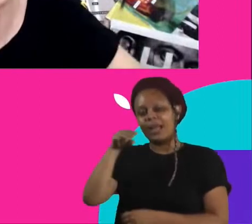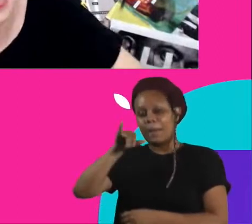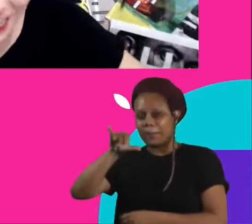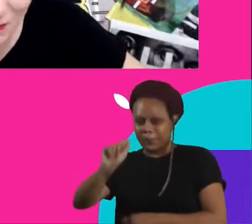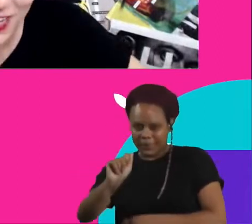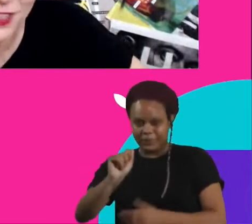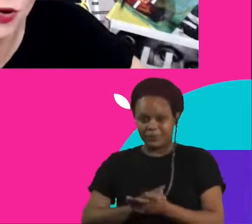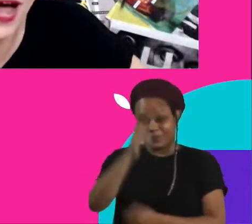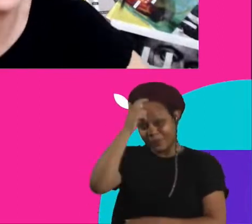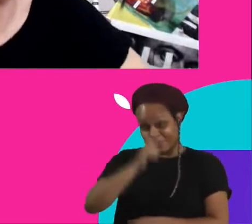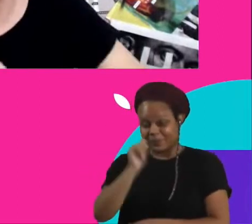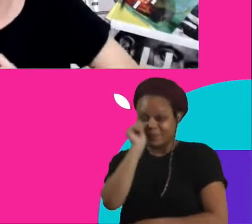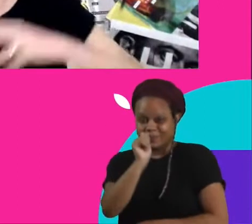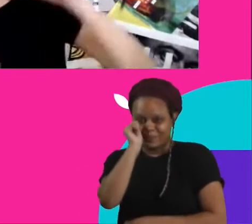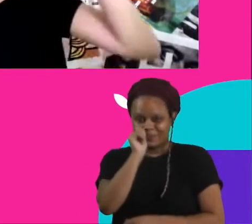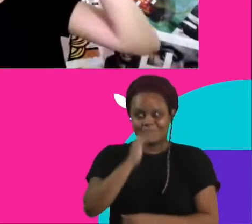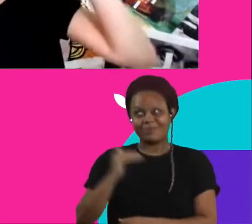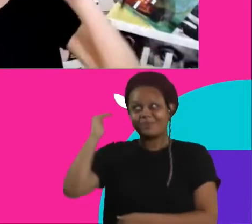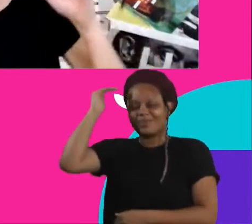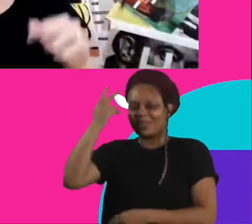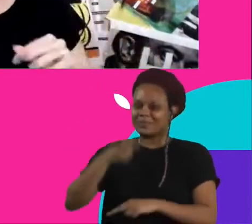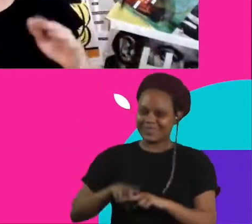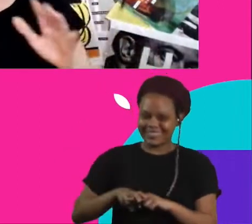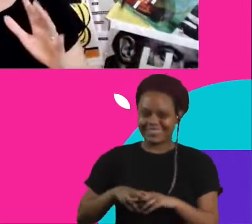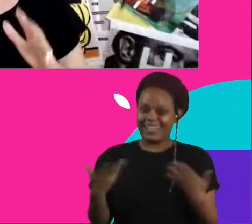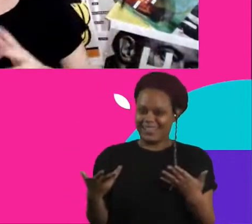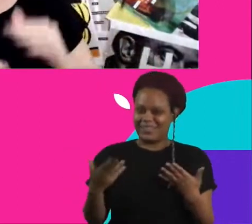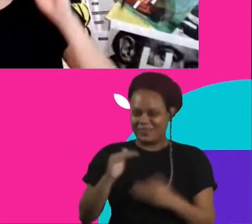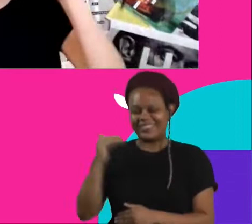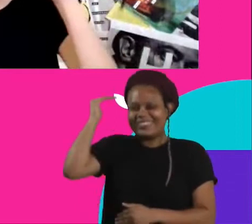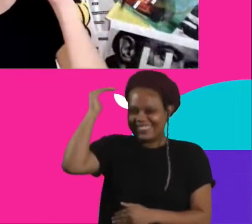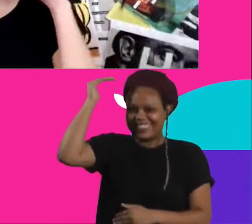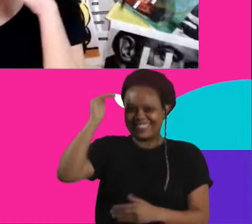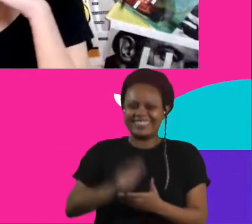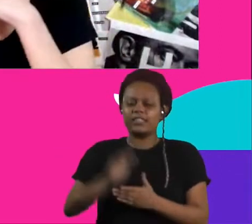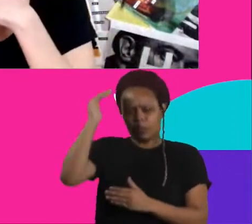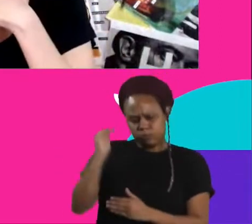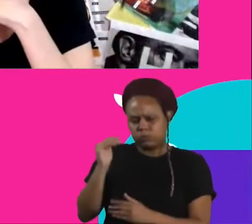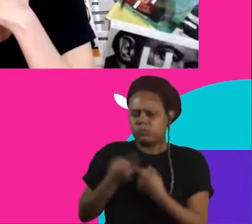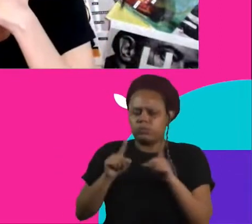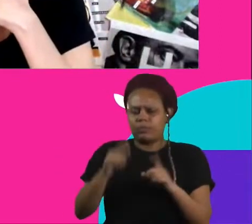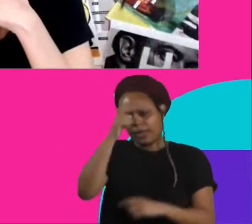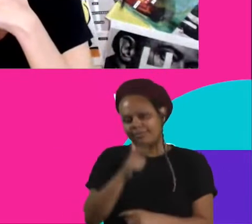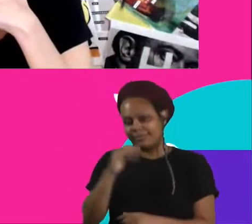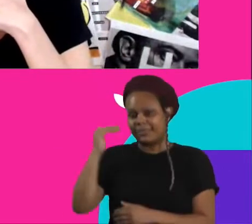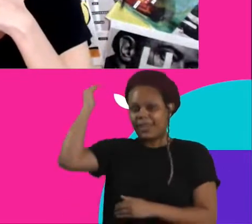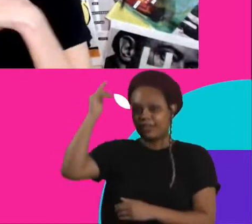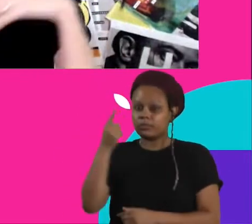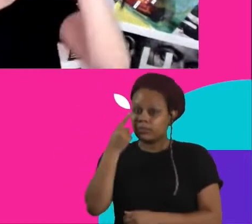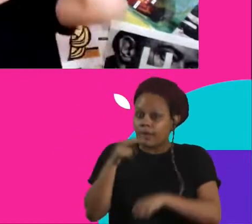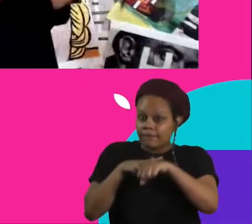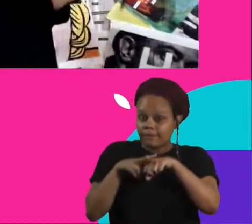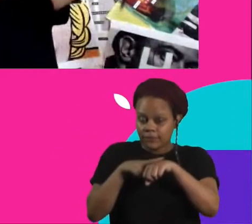Schutz, eu sou mulher, sou alta, tô sentada, mas sou alta, todo mundo me acha, acho que eu sou menor, mas eu sou bem alta. É, tenho olho